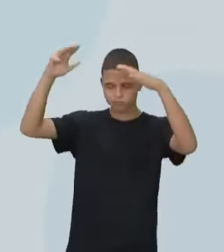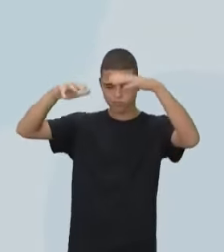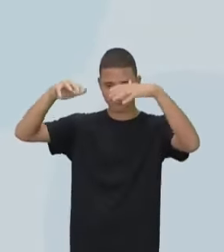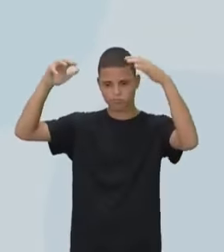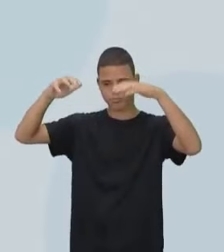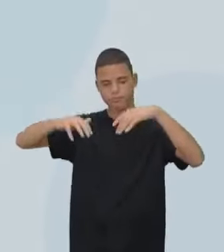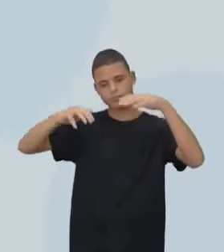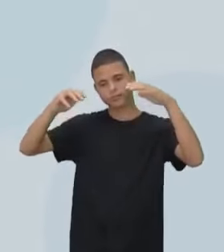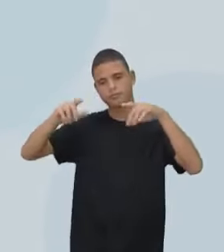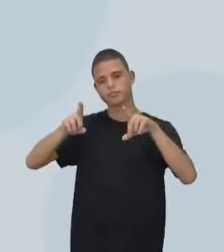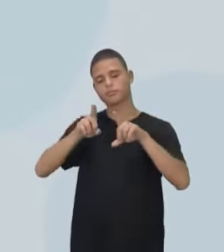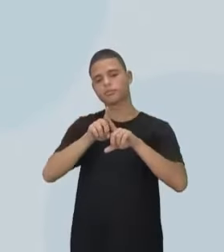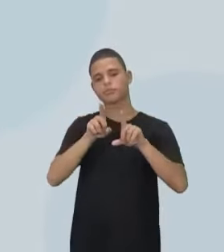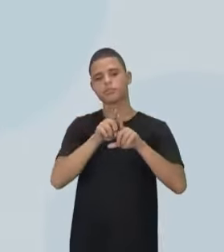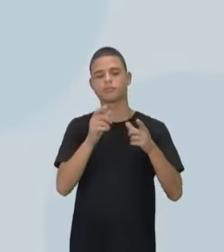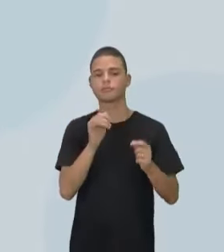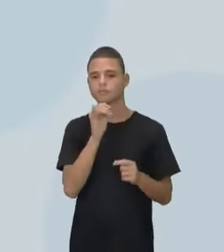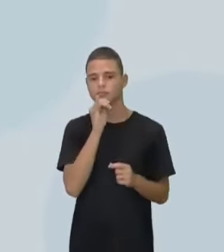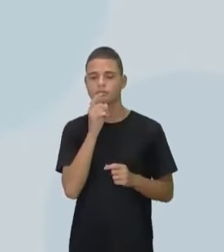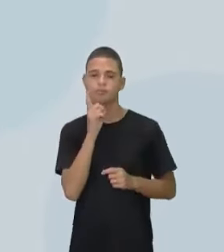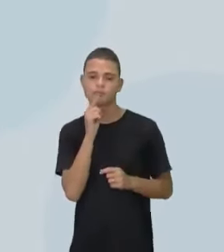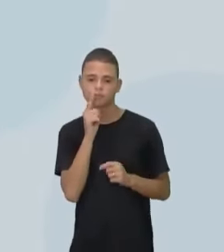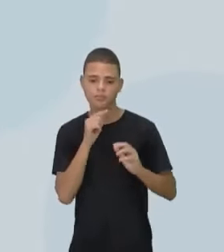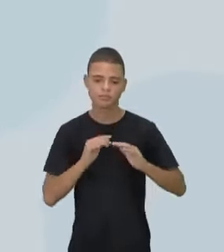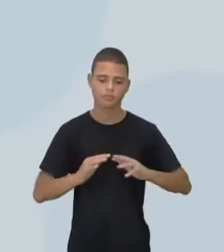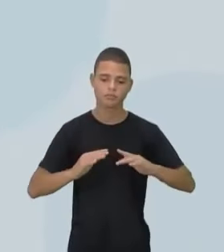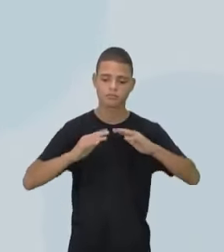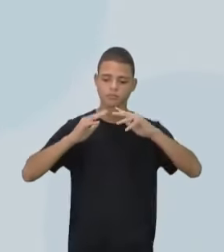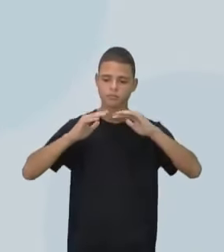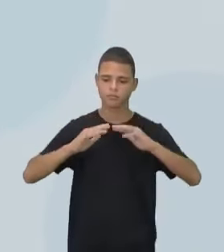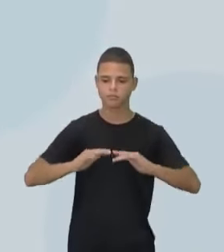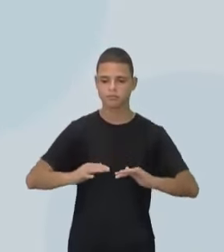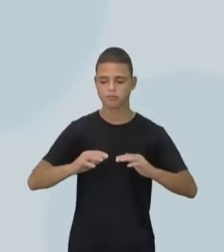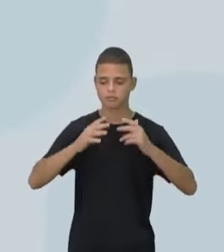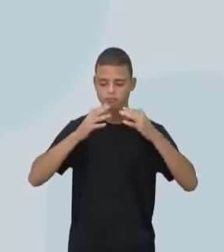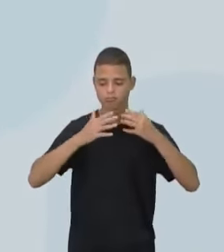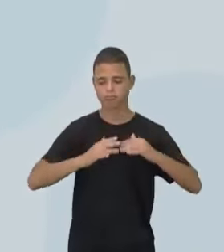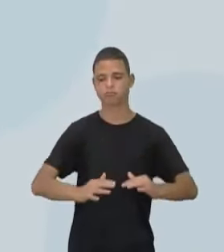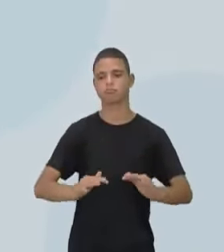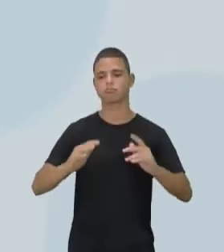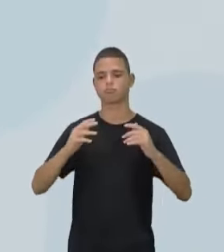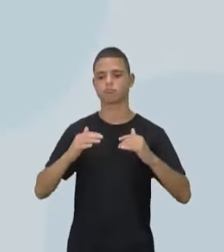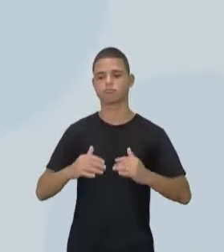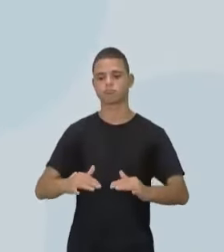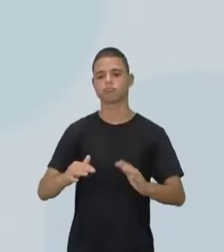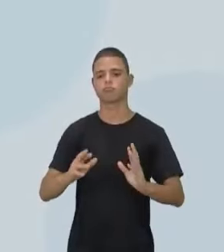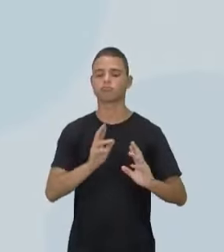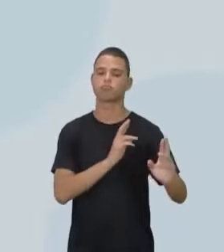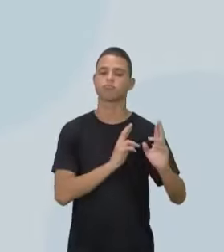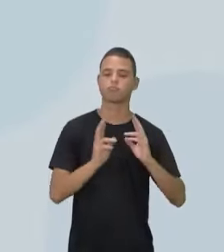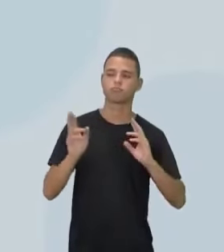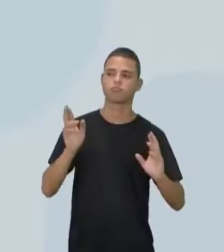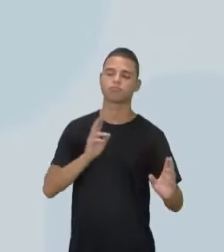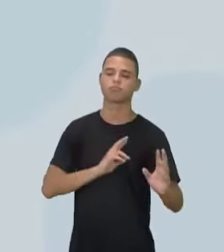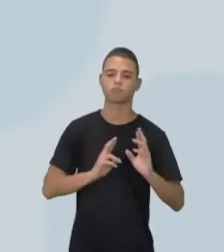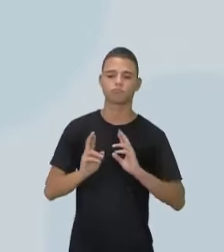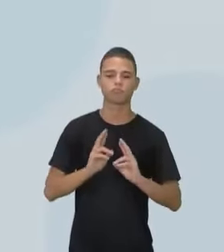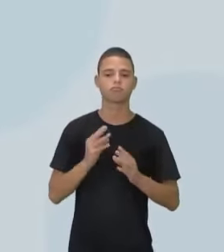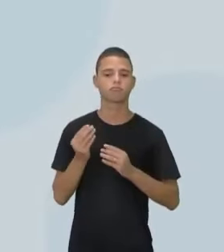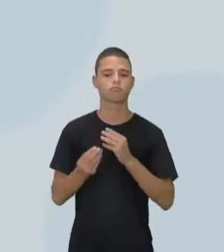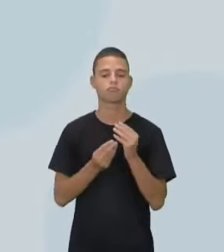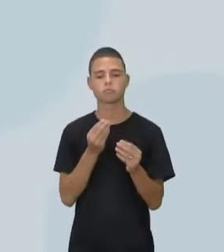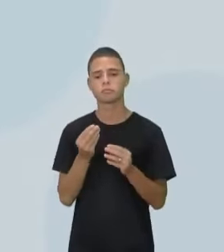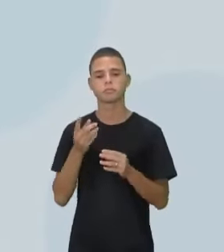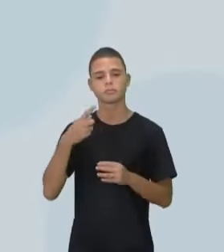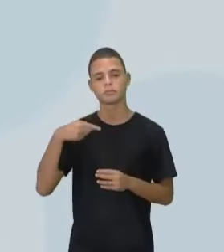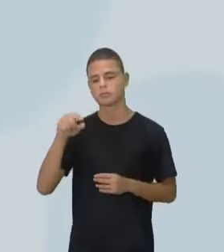enfim, né, e hidrológicos, como enchentes, inundações, enxurradas, e abordar de forma de que forma